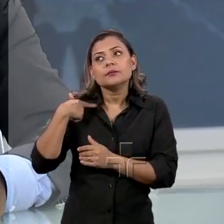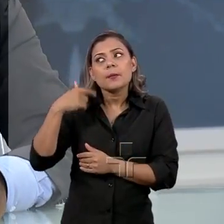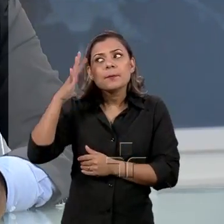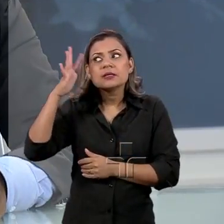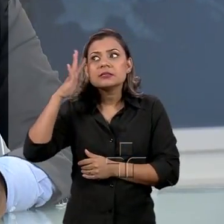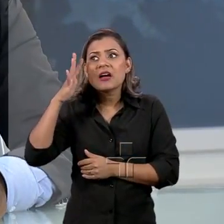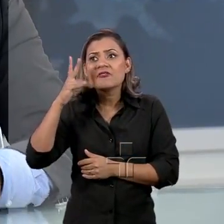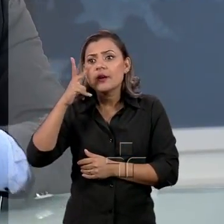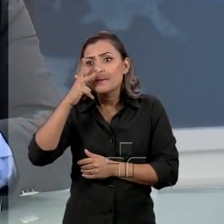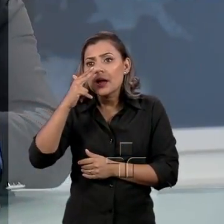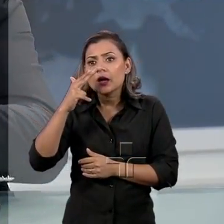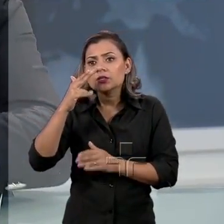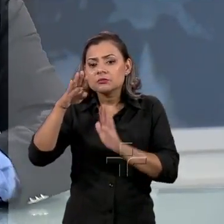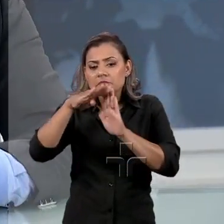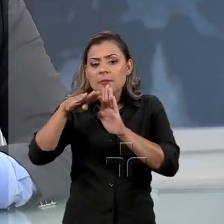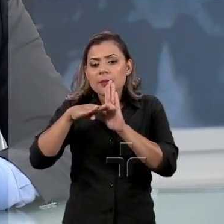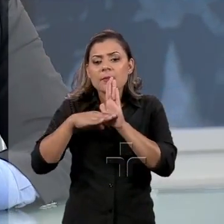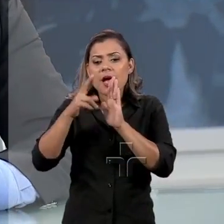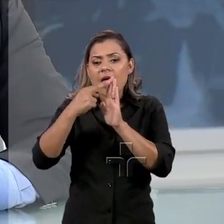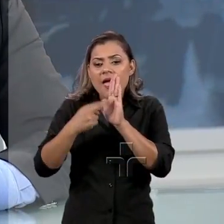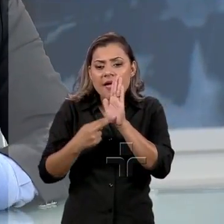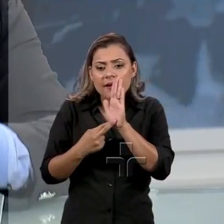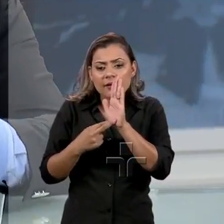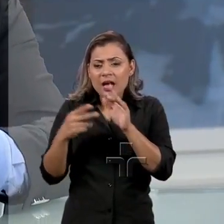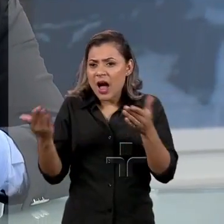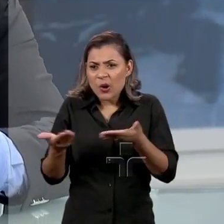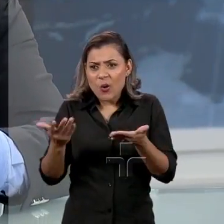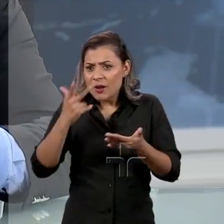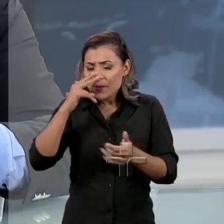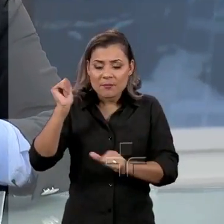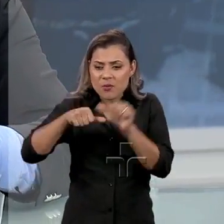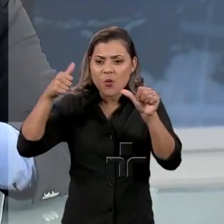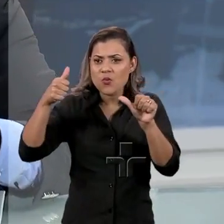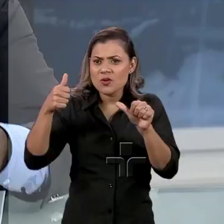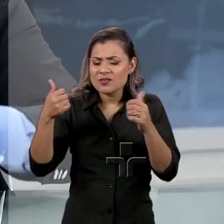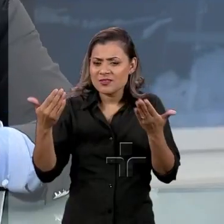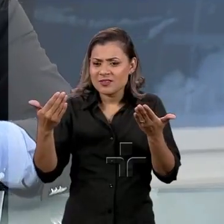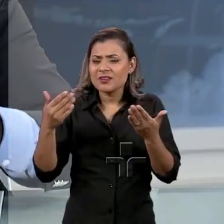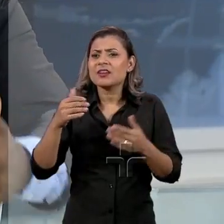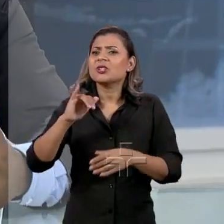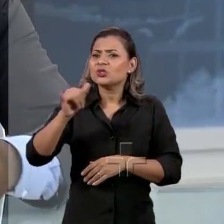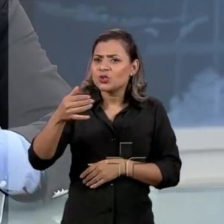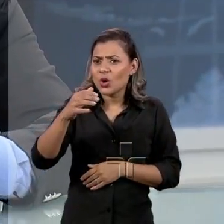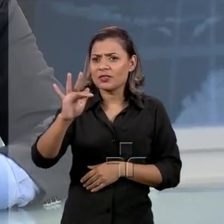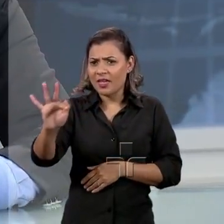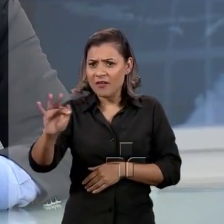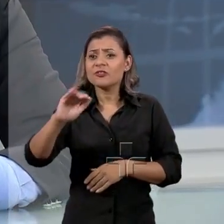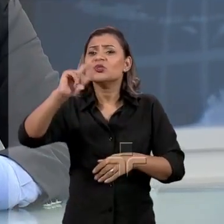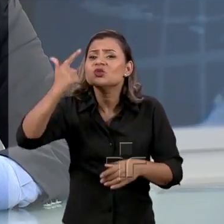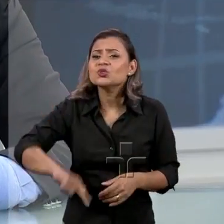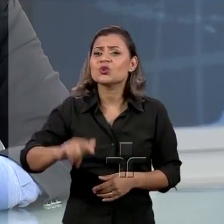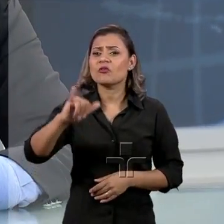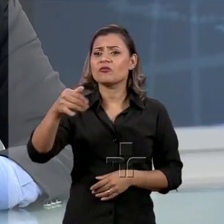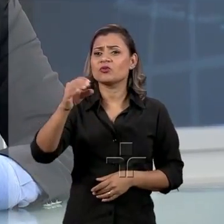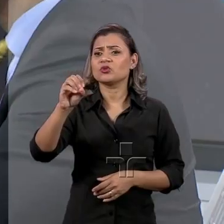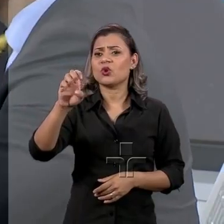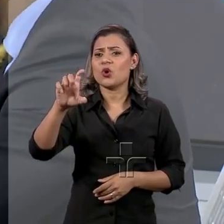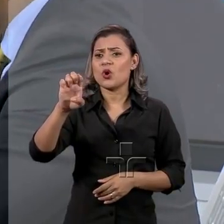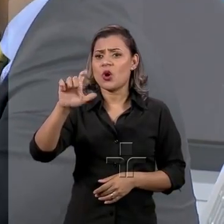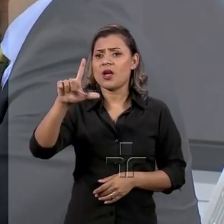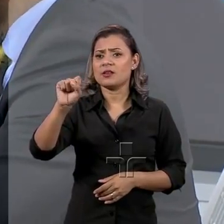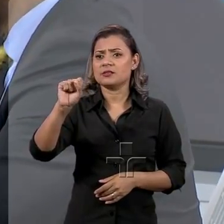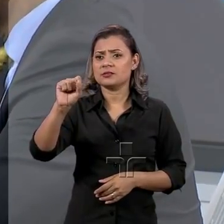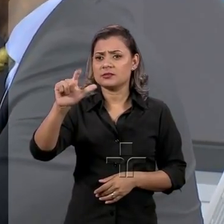fica perdido, né? Porque nós estamos dizendo agora de que a JBS, o Joesley, de novo, não é? E nós estamos dizendo que